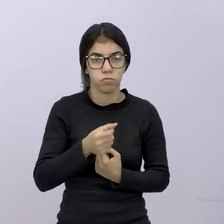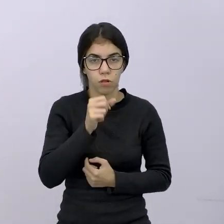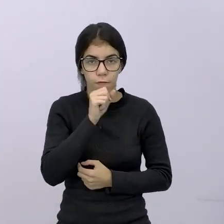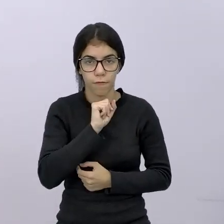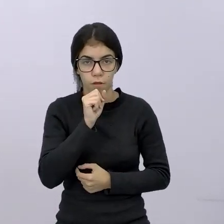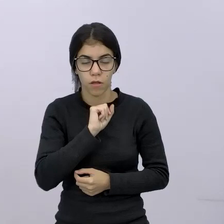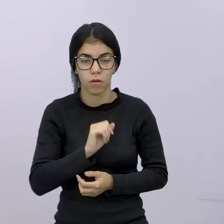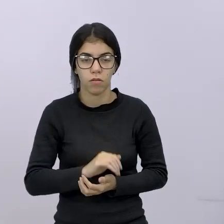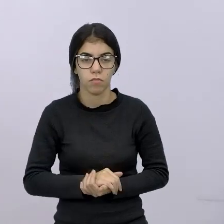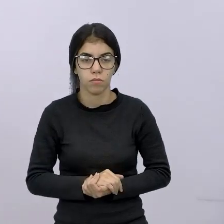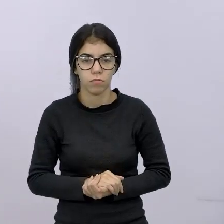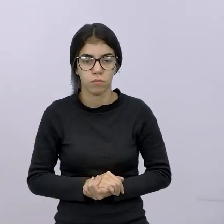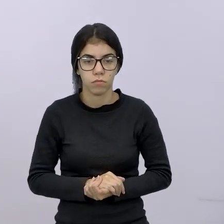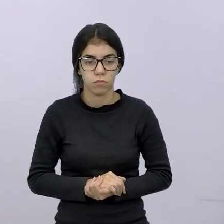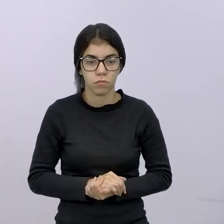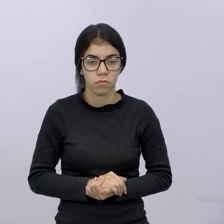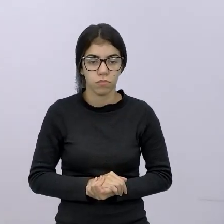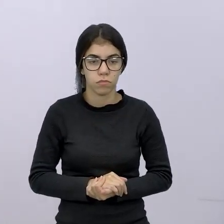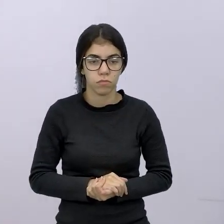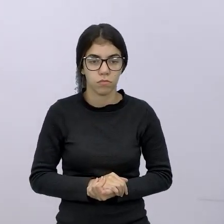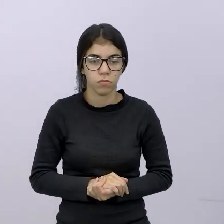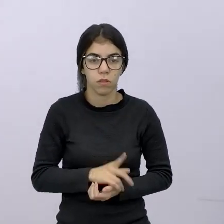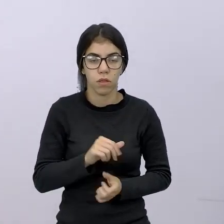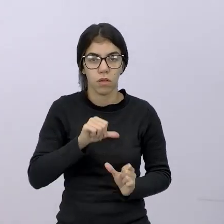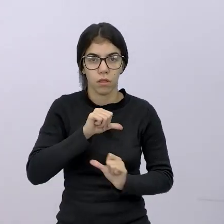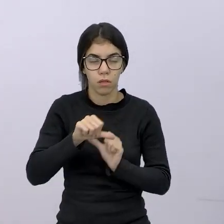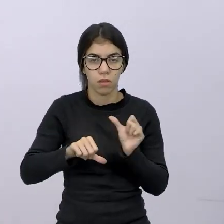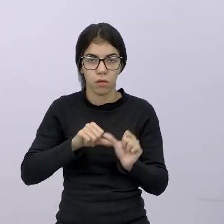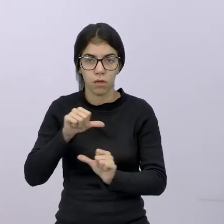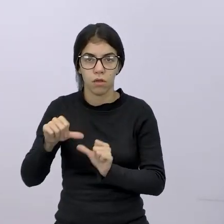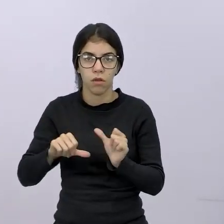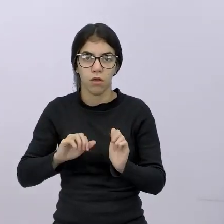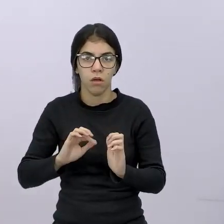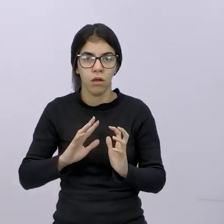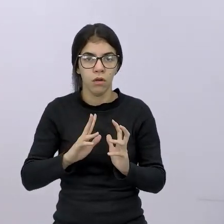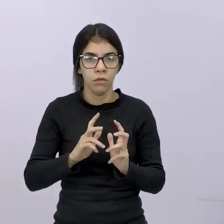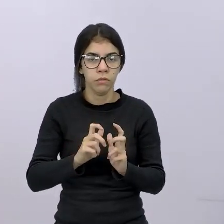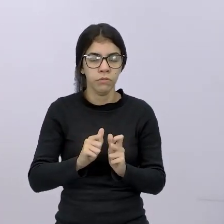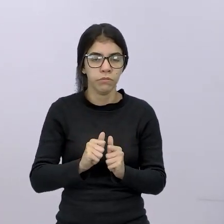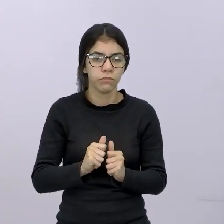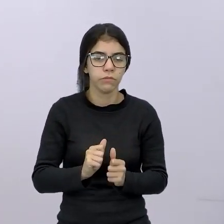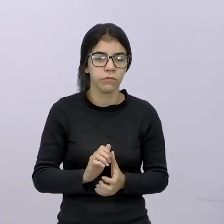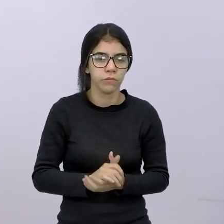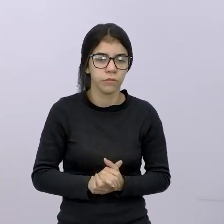idoso. E essas transformações todas, elas não